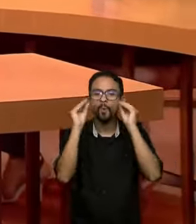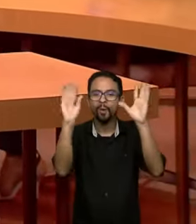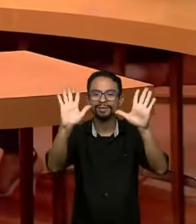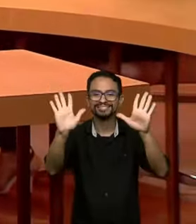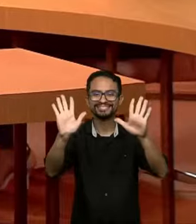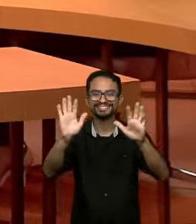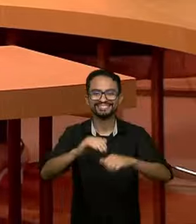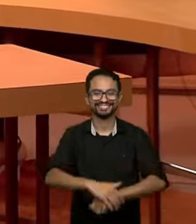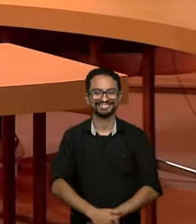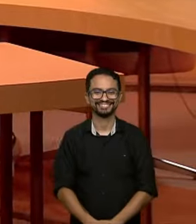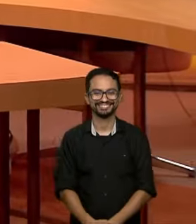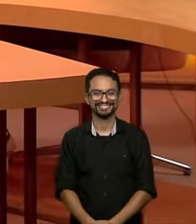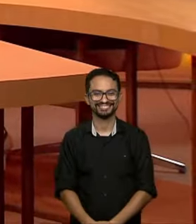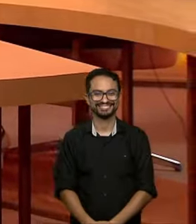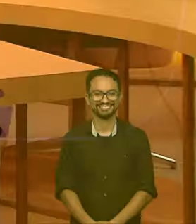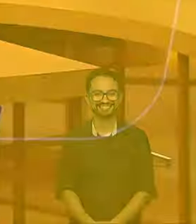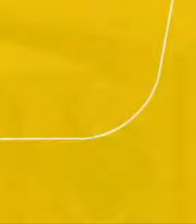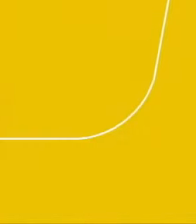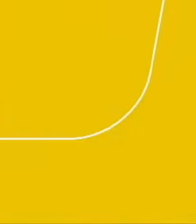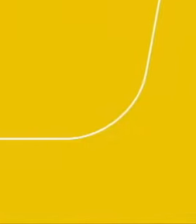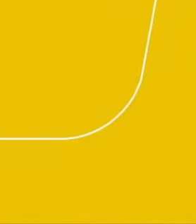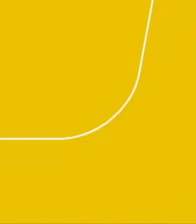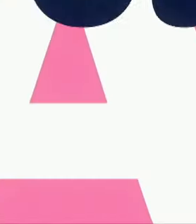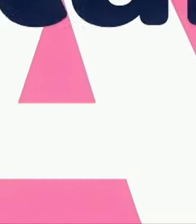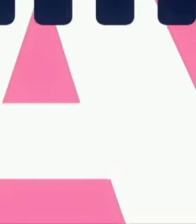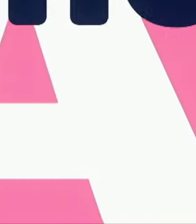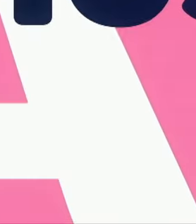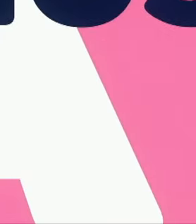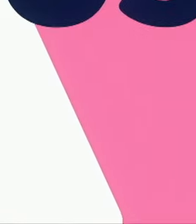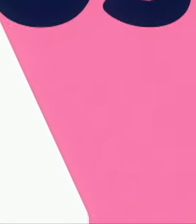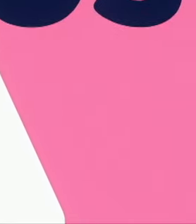beijo. Ai, não...